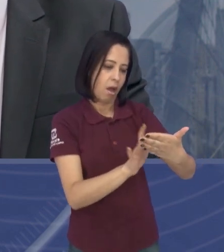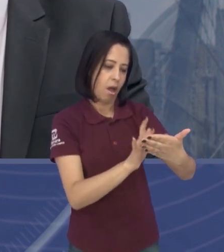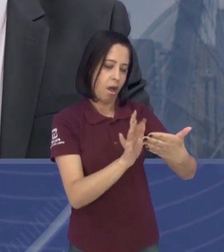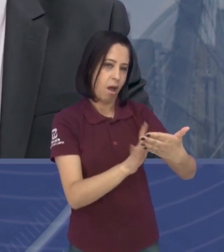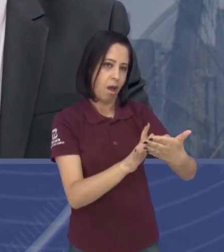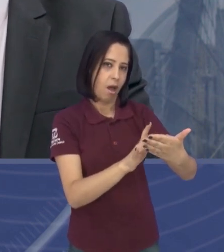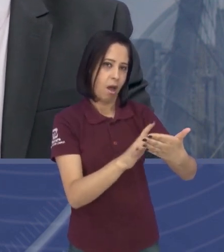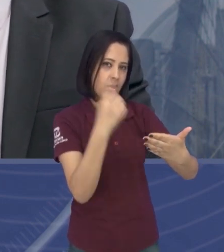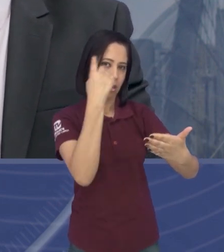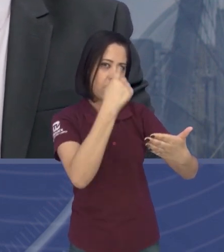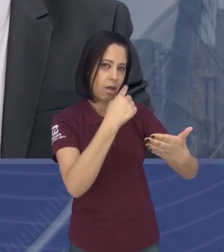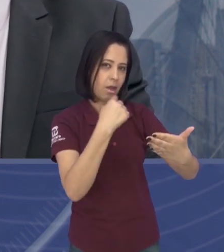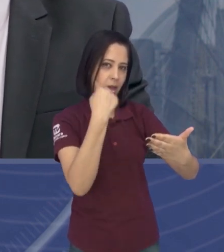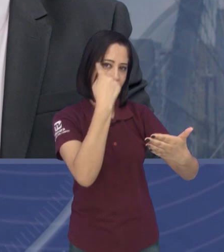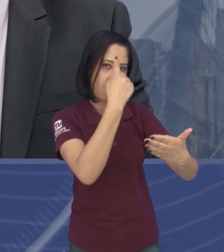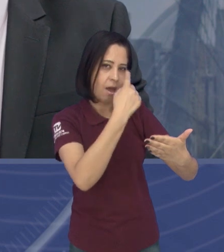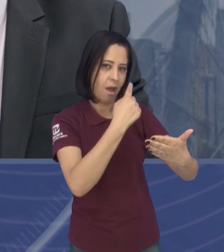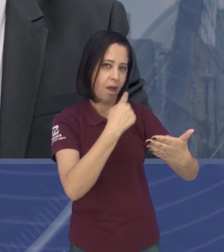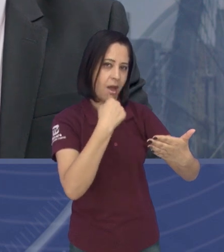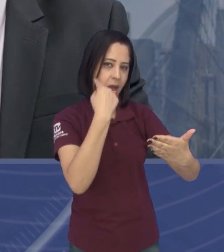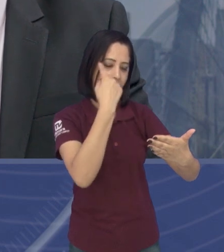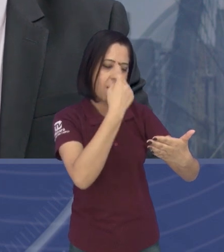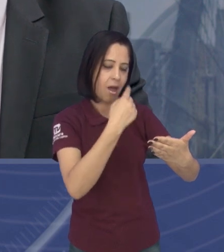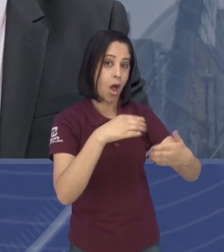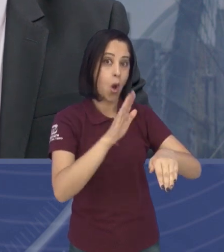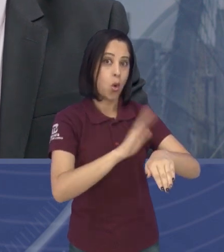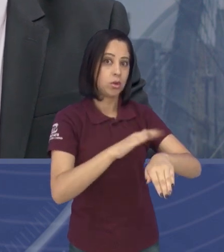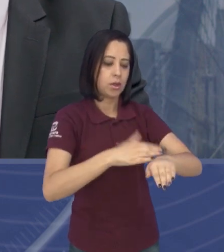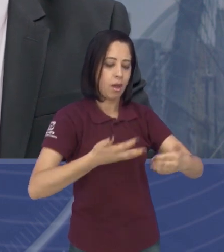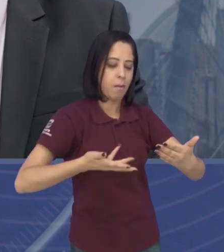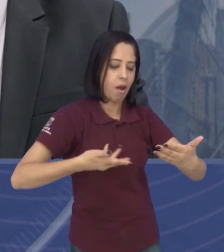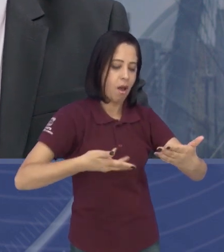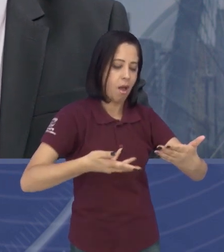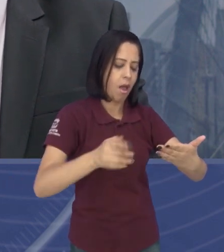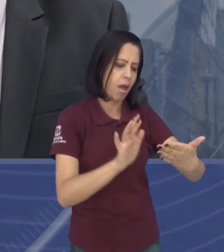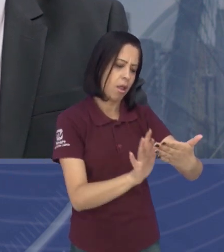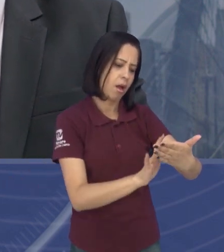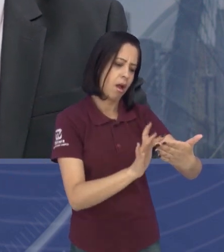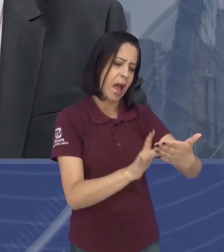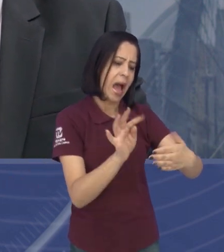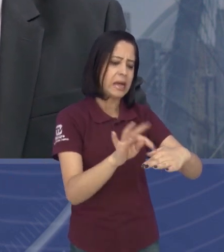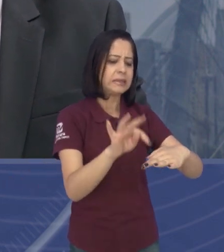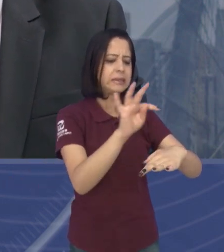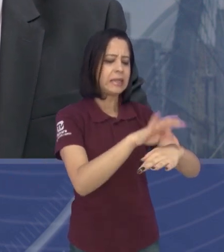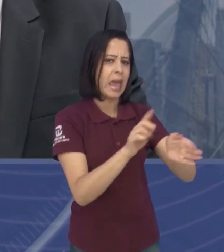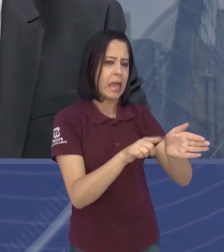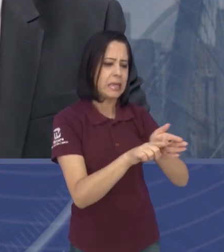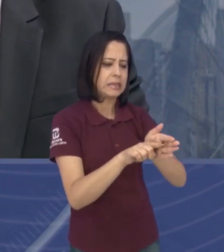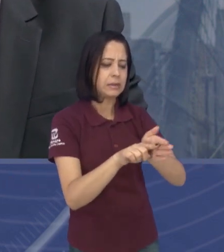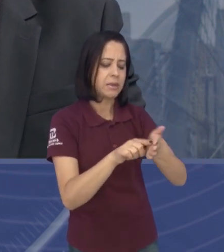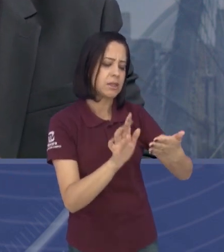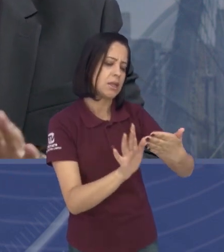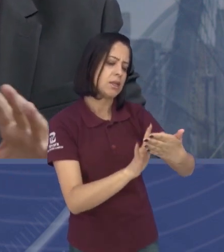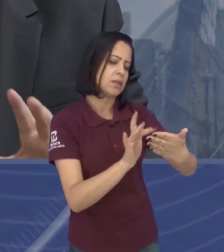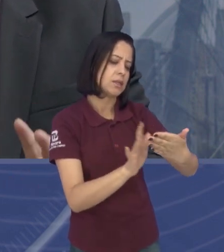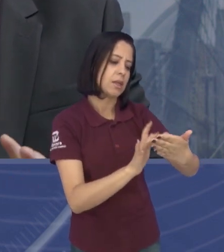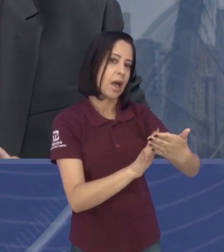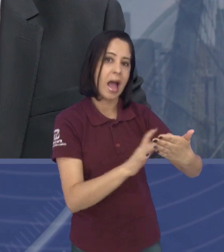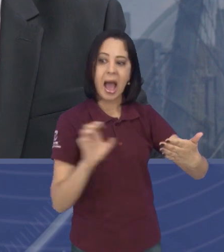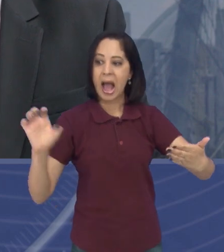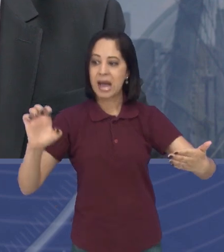aquele tênis ou a frequência com que ela visita esse tipo de produto, isso já alimenta as empresas com